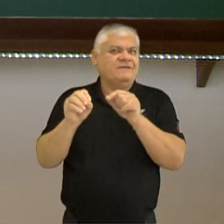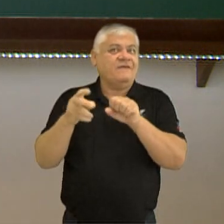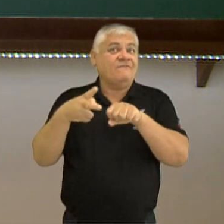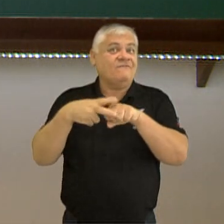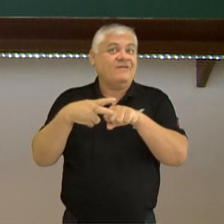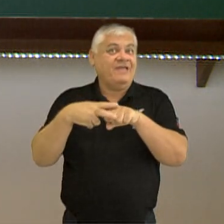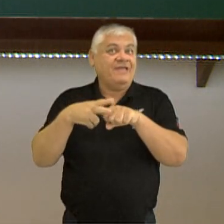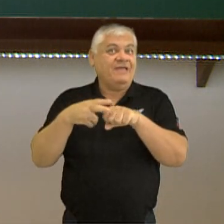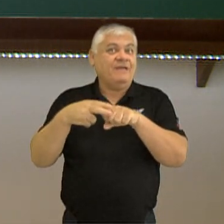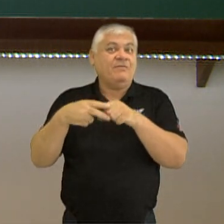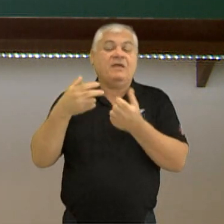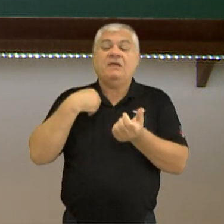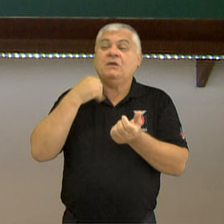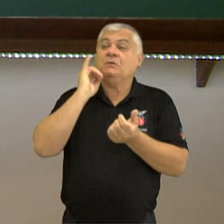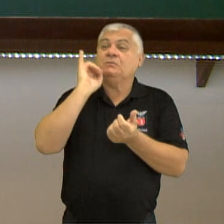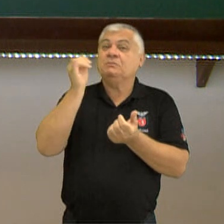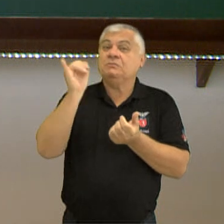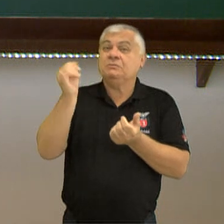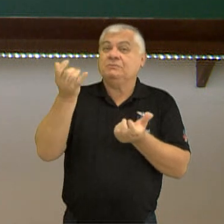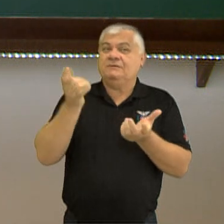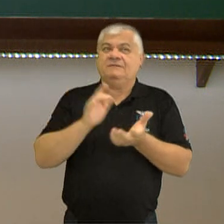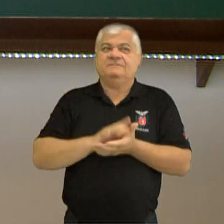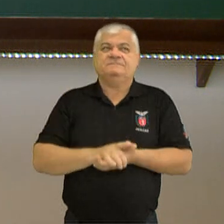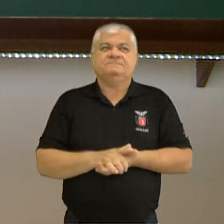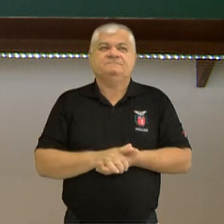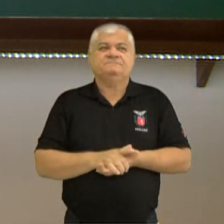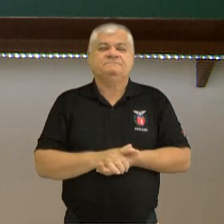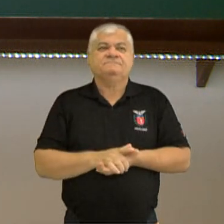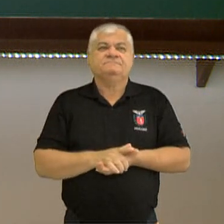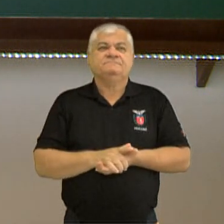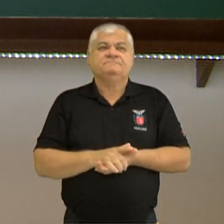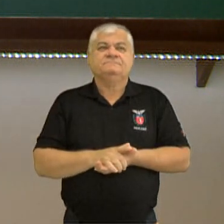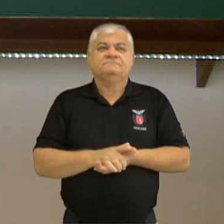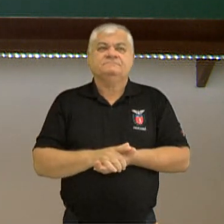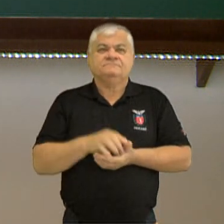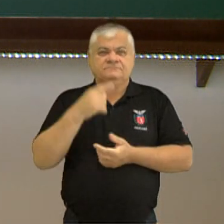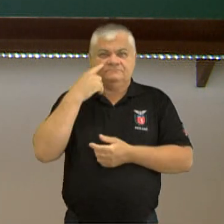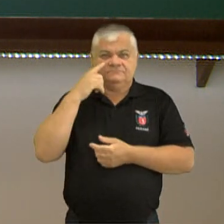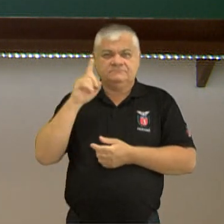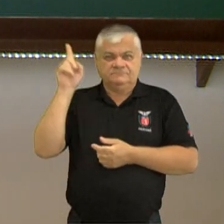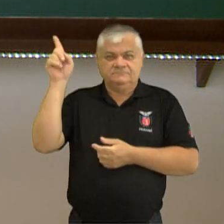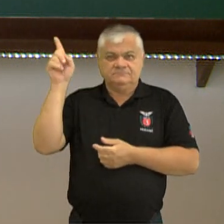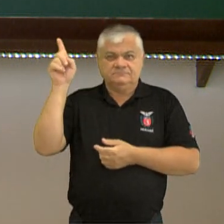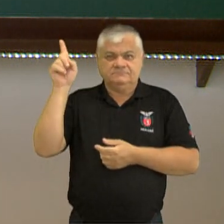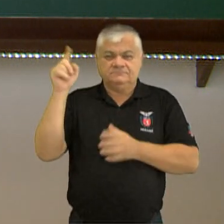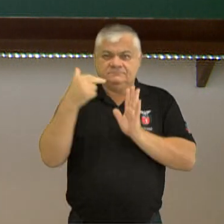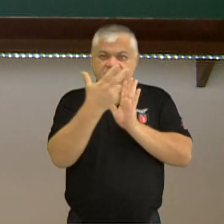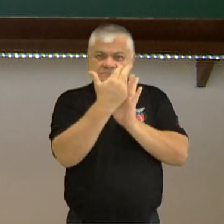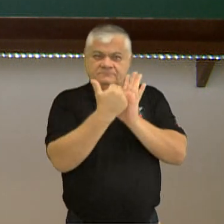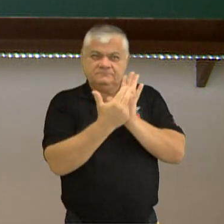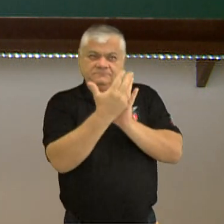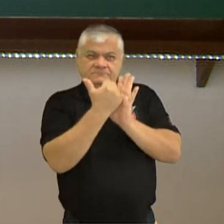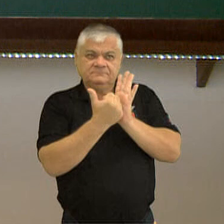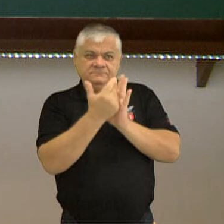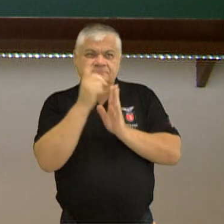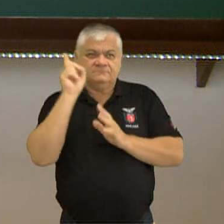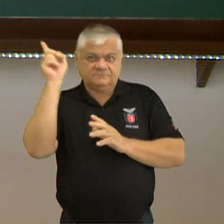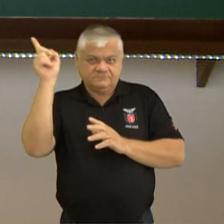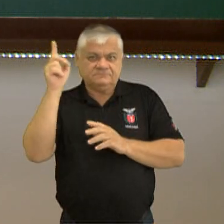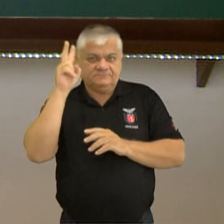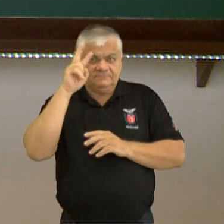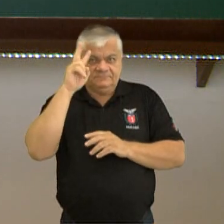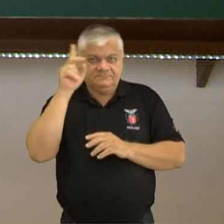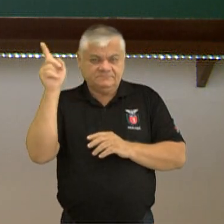verbo relatar, ó. A professora colocou uma imagem aqui para você lembrar. Nas tuas aulas aí de